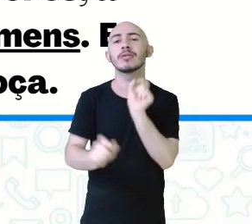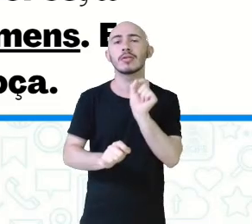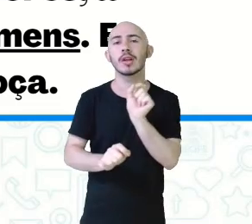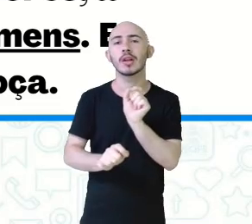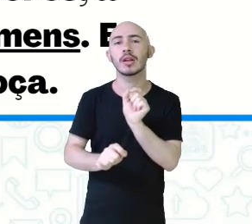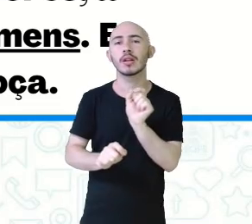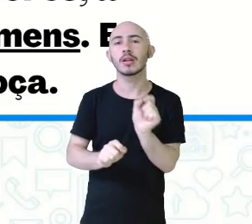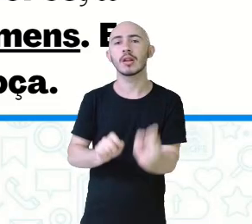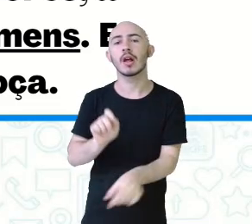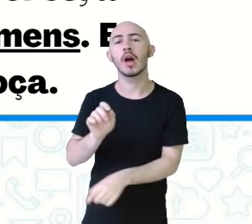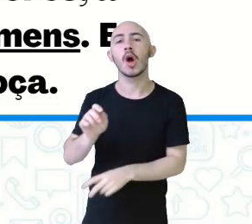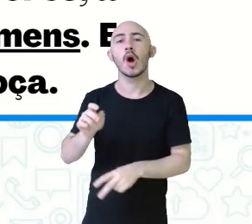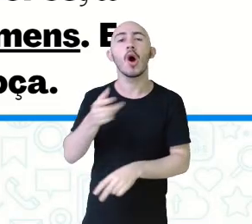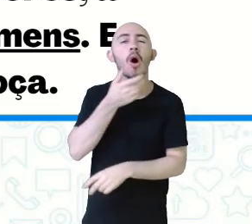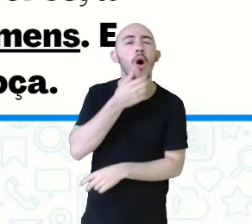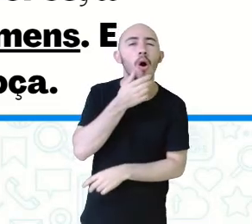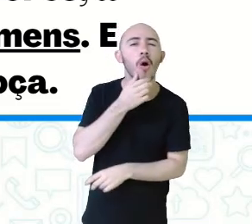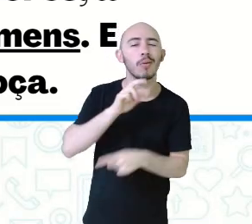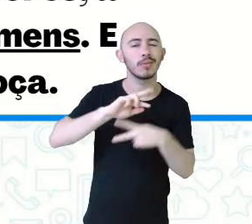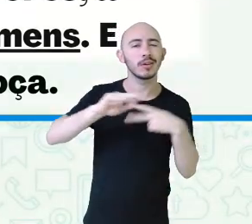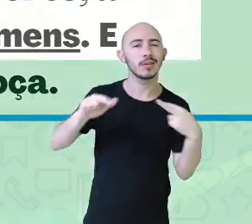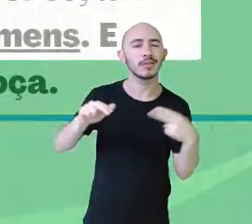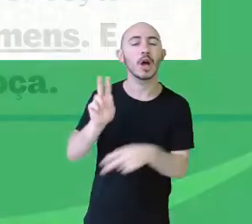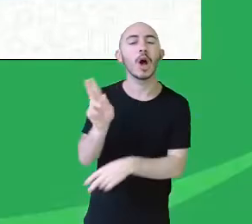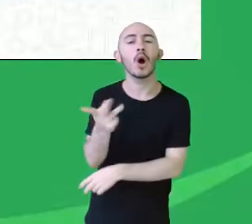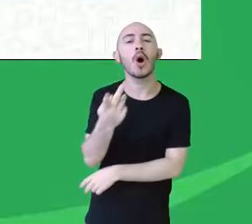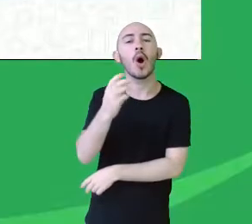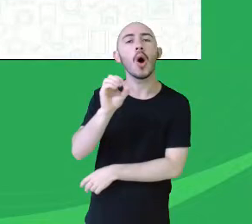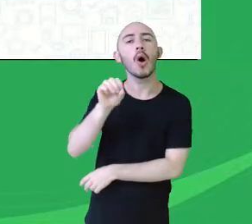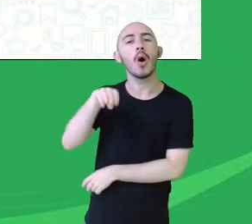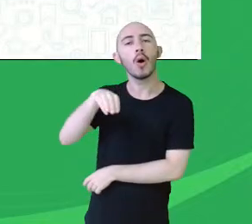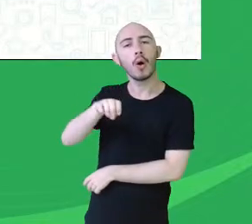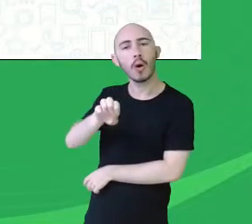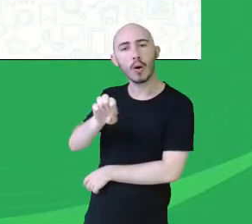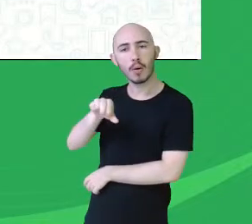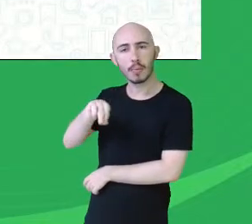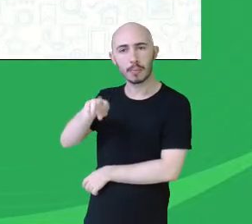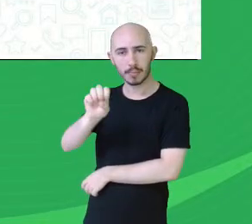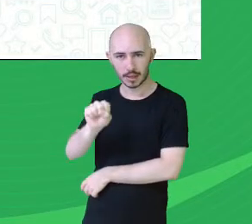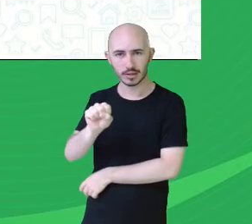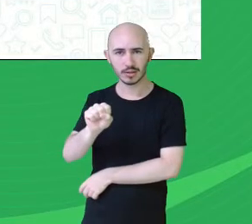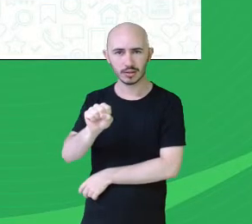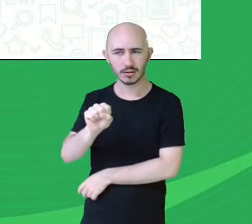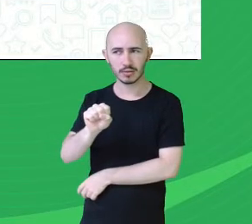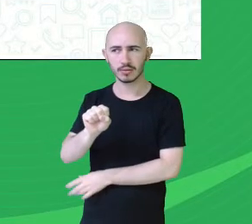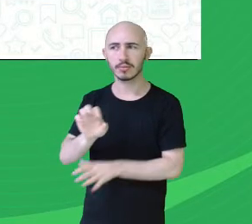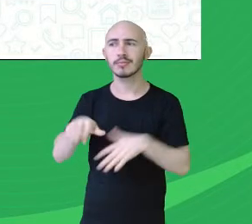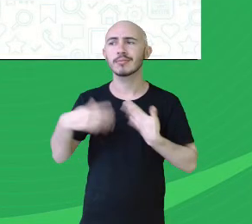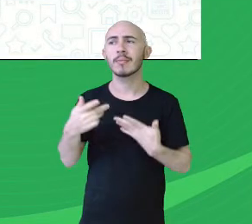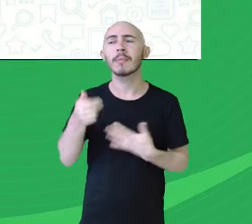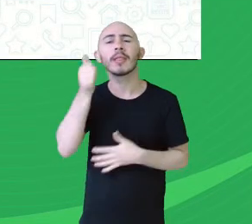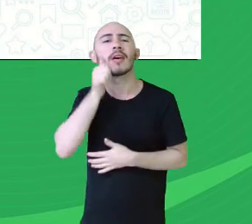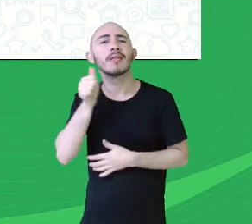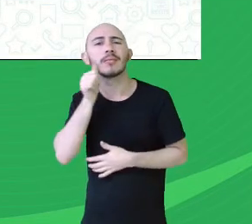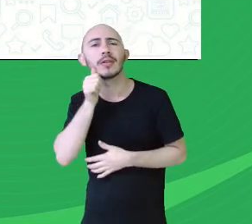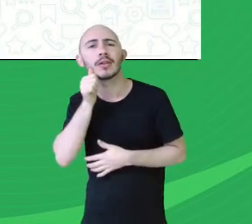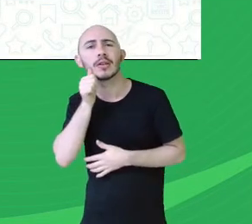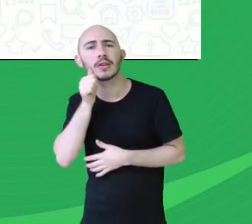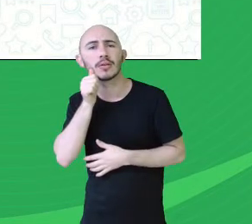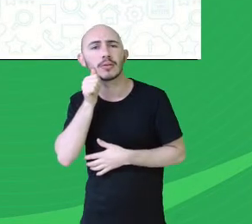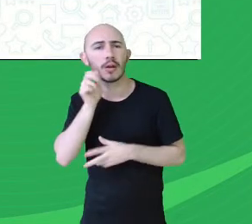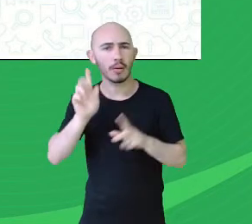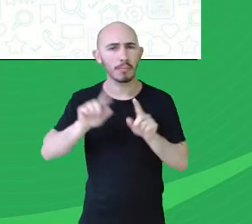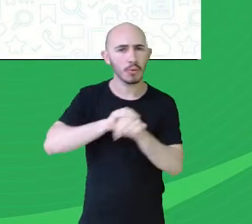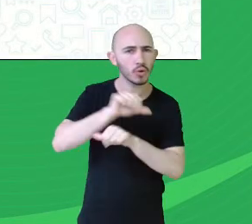não substituí, eu não alterei para o feminino de homens, para mulheres. E por quê? Porque